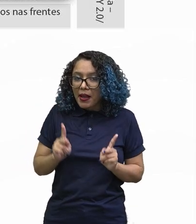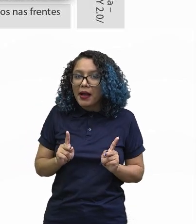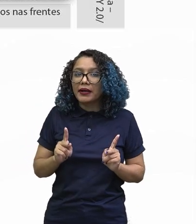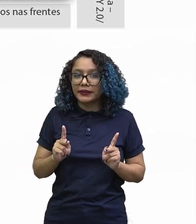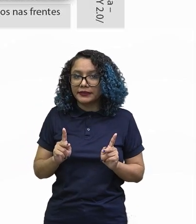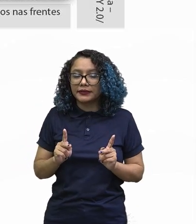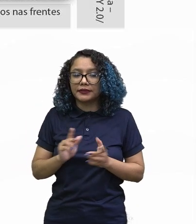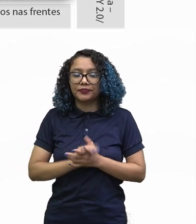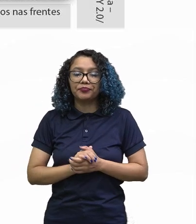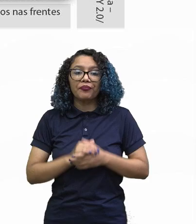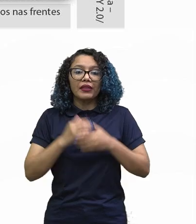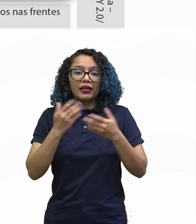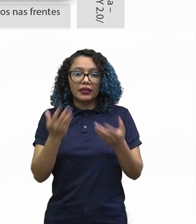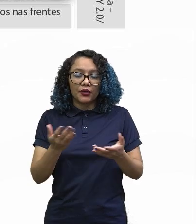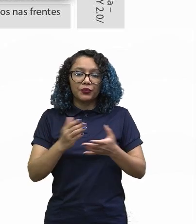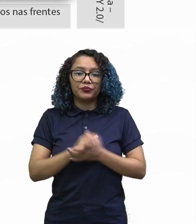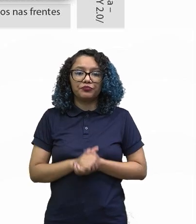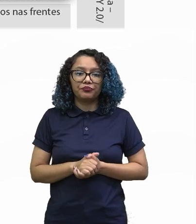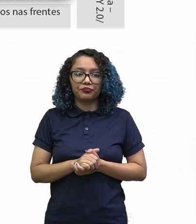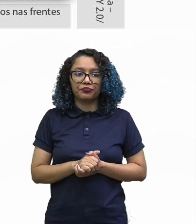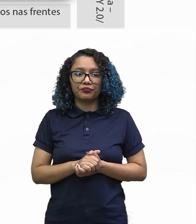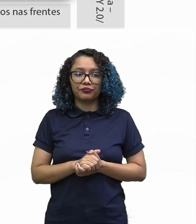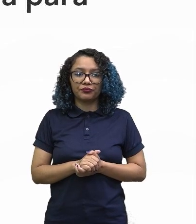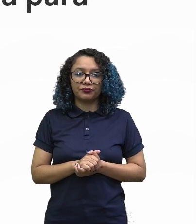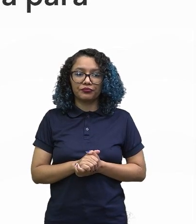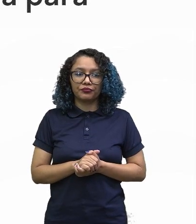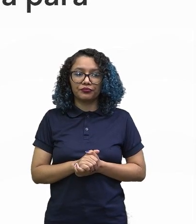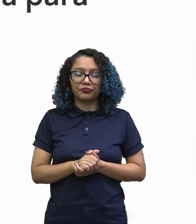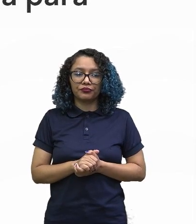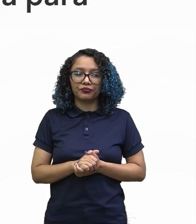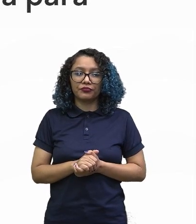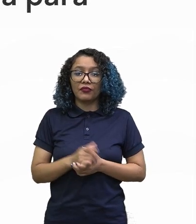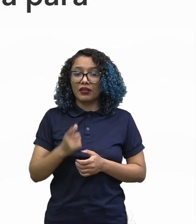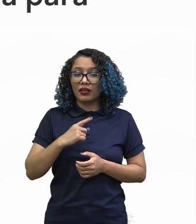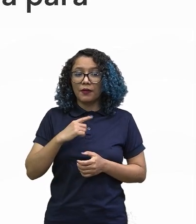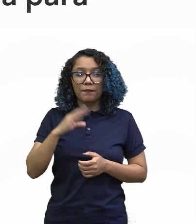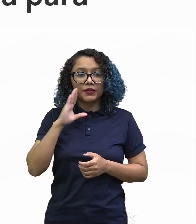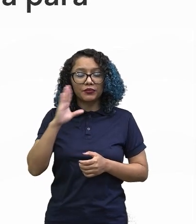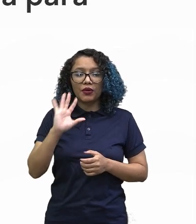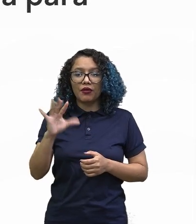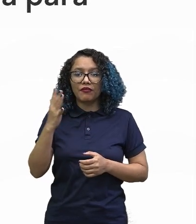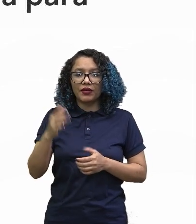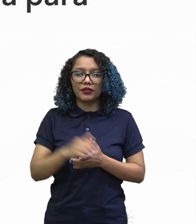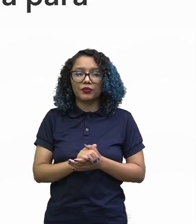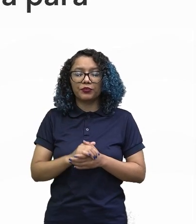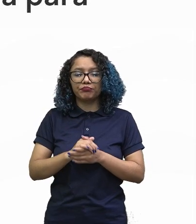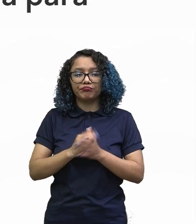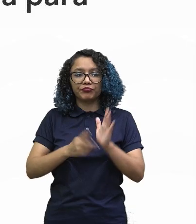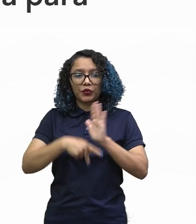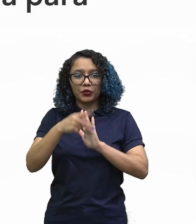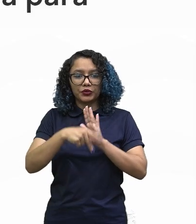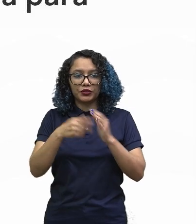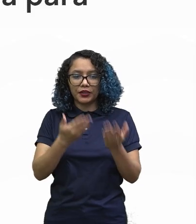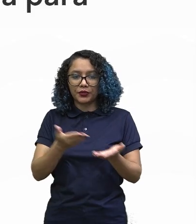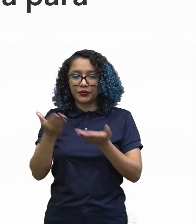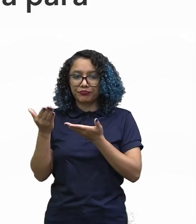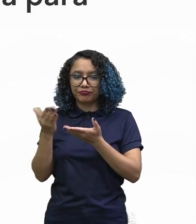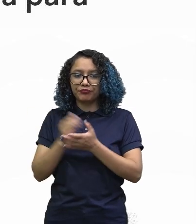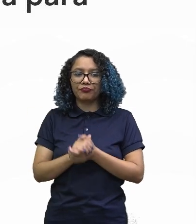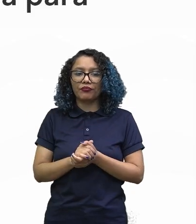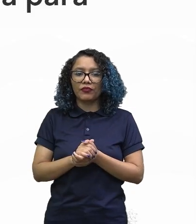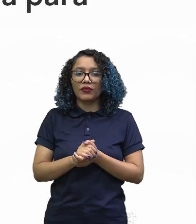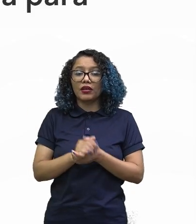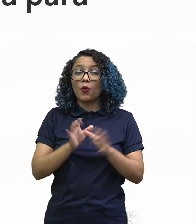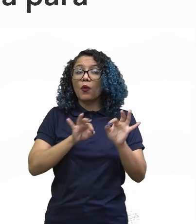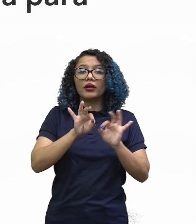da guerra de movimento, nós temos os principais eventos, como o Plano Schifflen, né, implantado